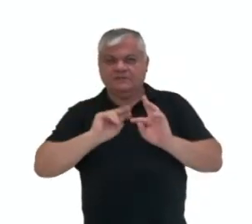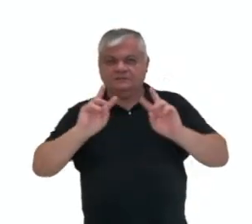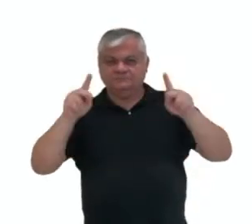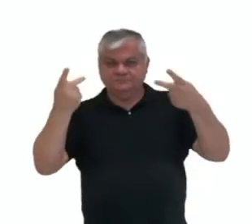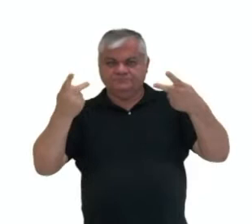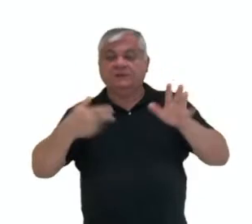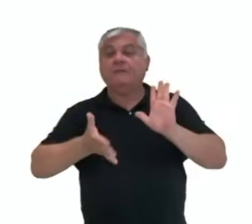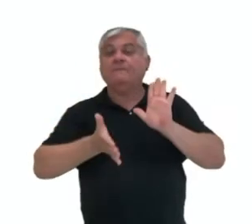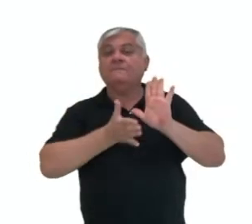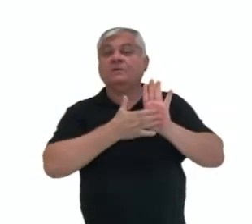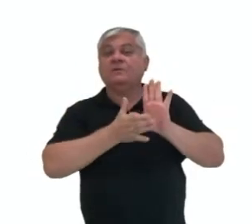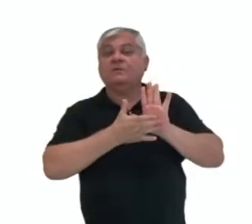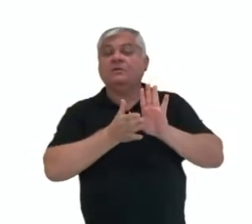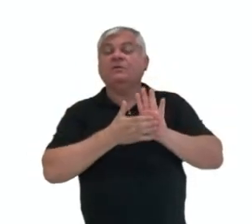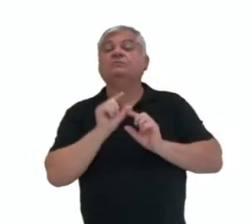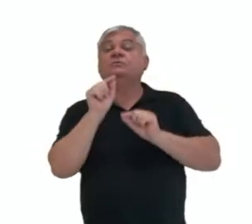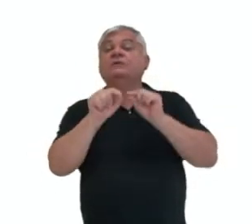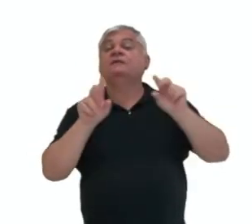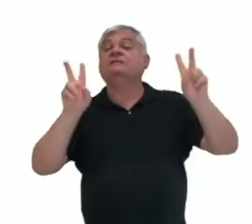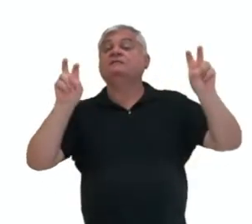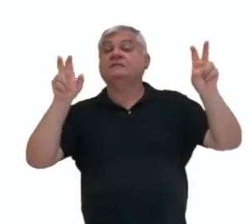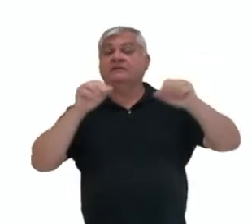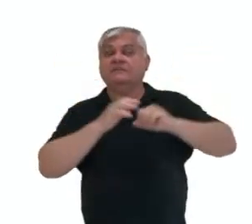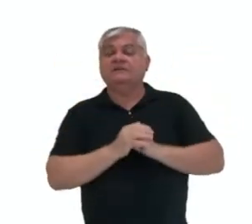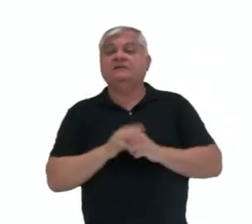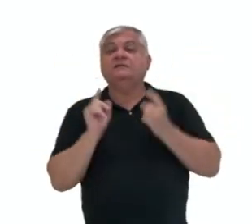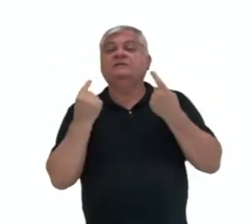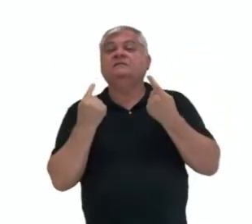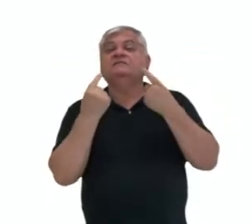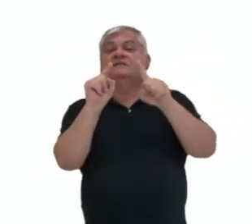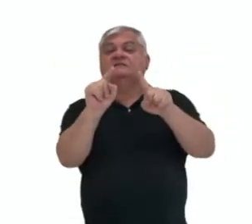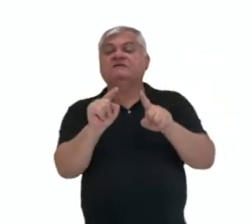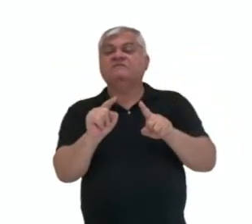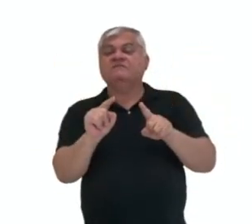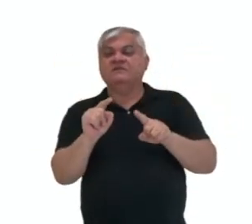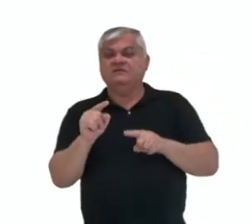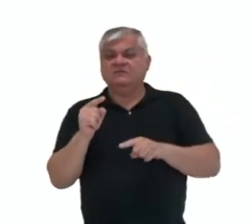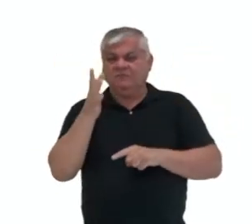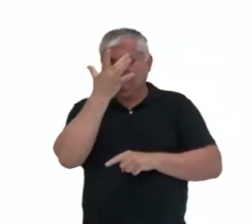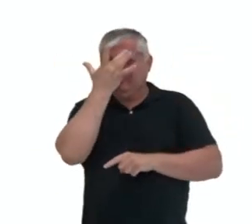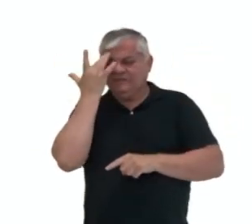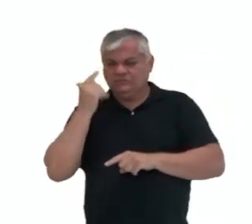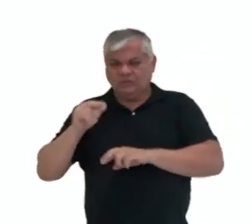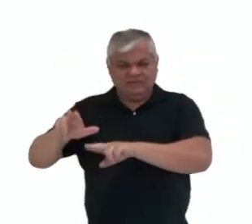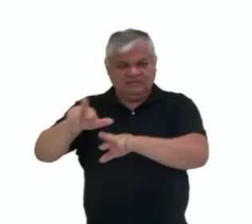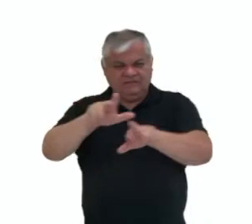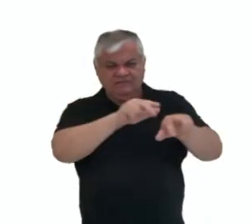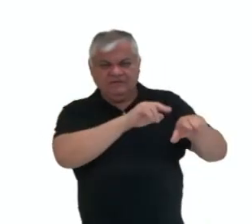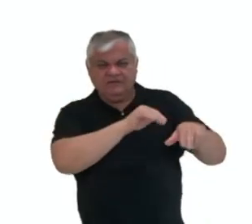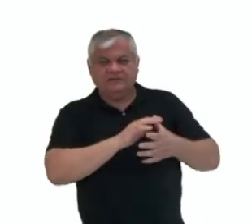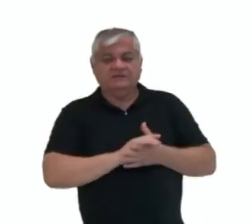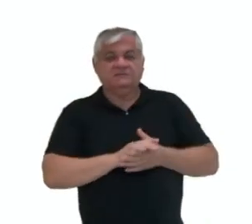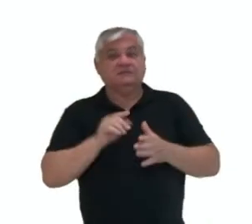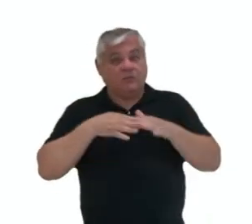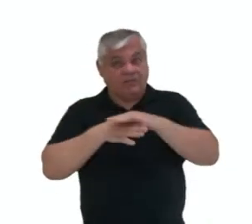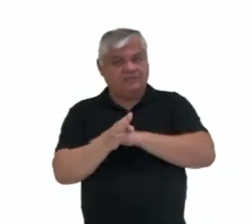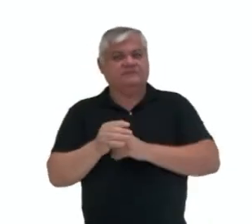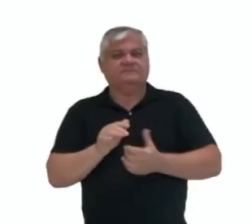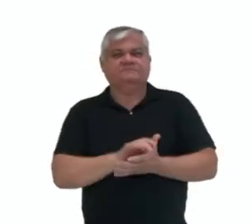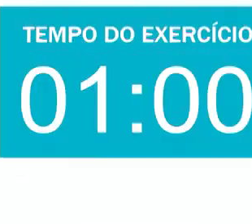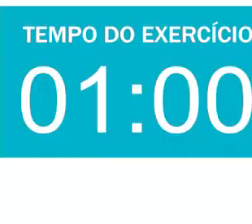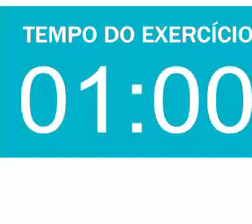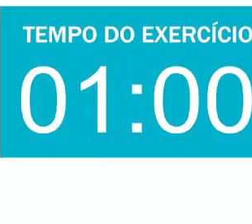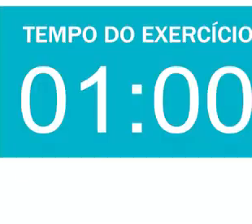a proposta com o seguinte tema: o desafio de se conviver com as diferenças. Acesse aí que eu já volto.